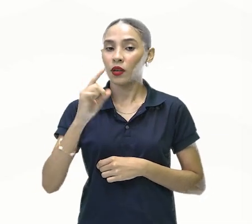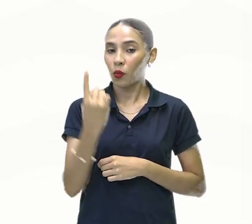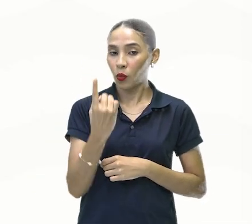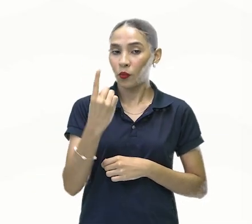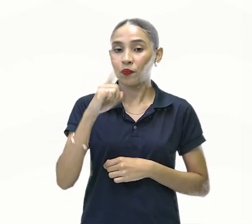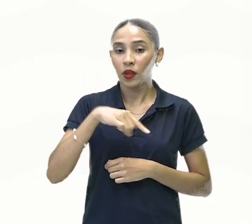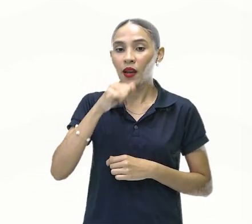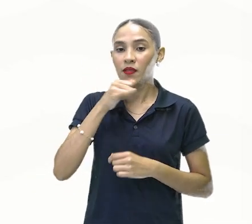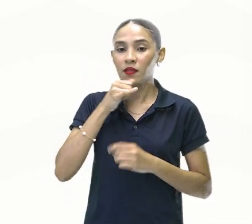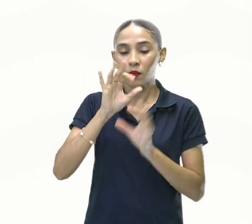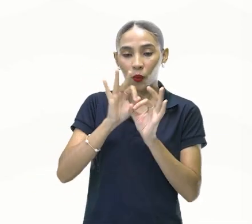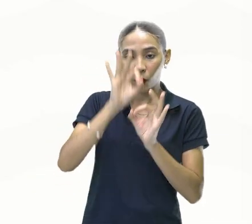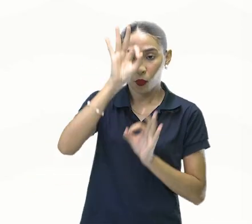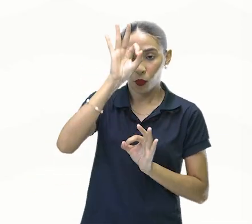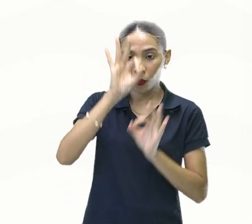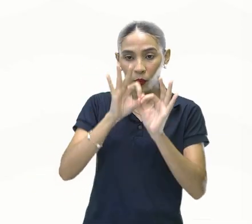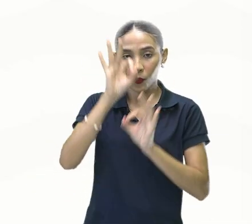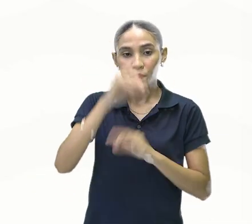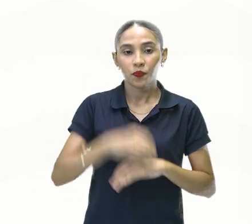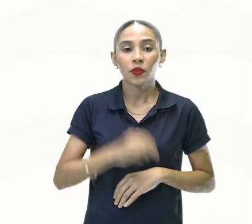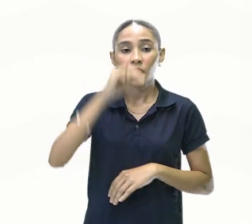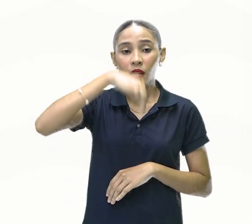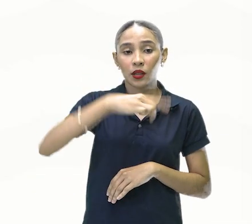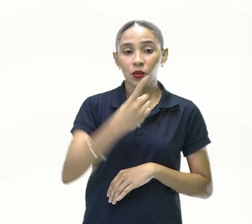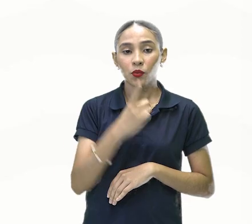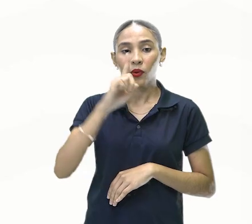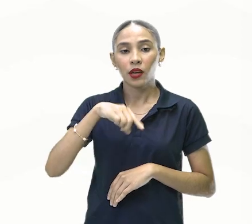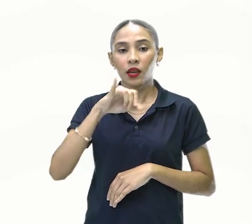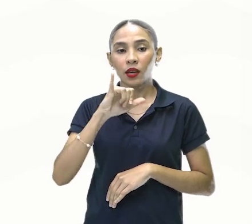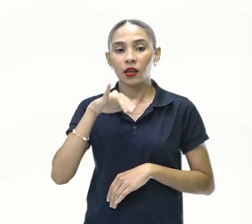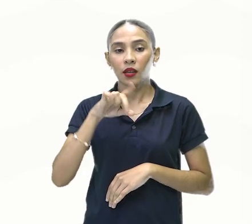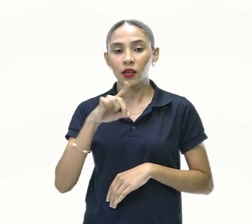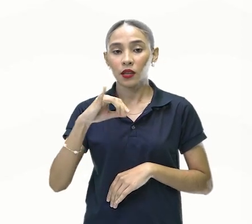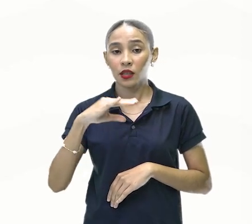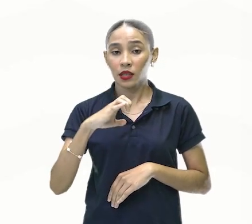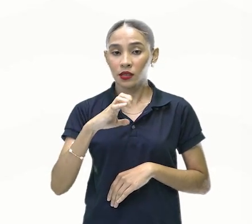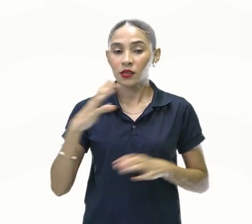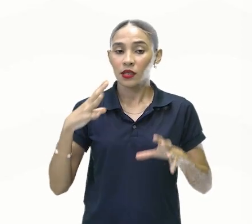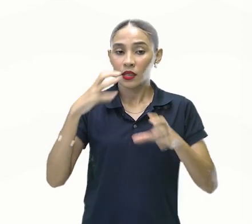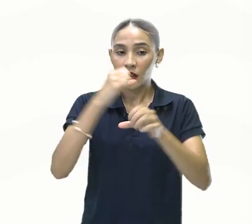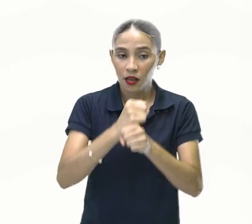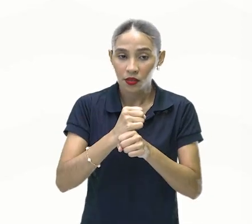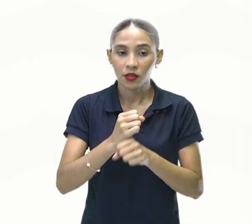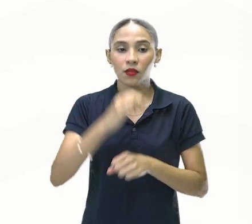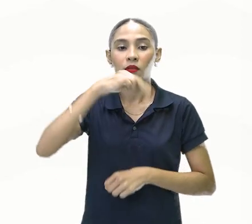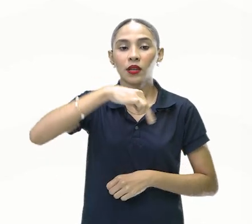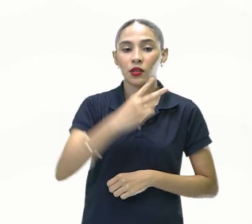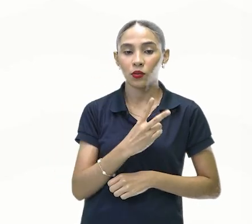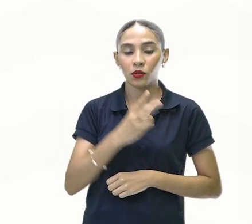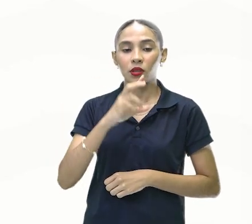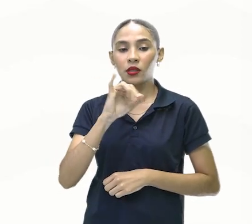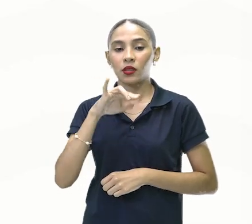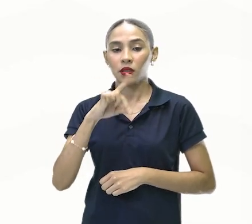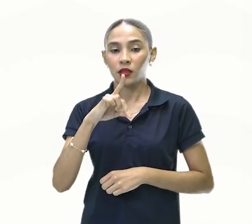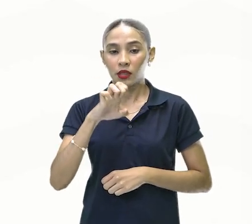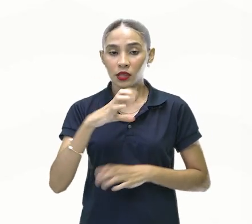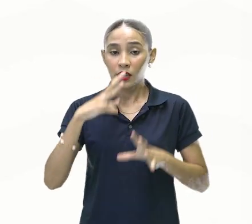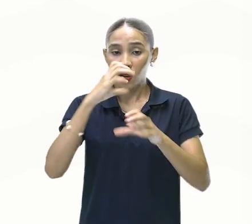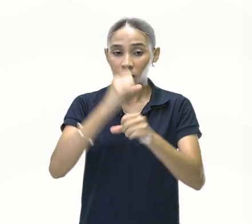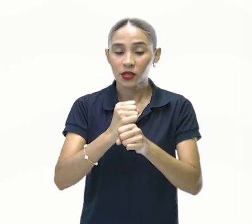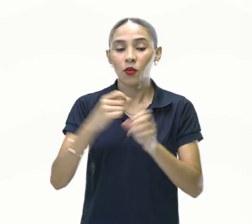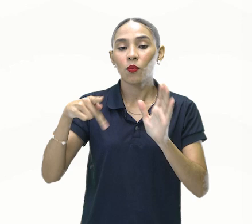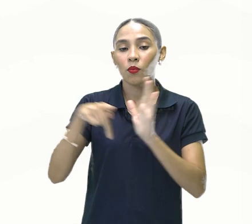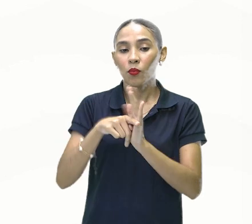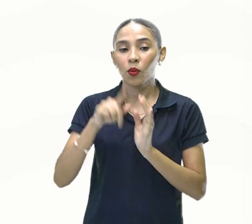parte aí que corta as lentes no meio. N1 é o índice de refração do meio que circunda a lente, N2, índice de